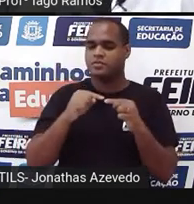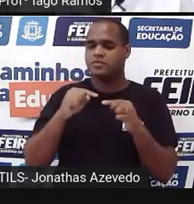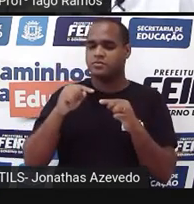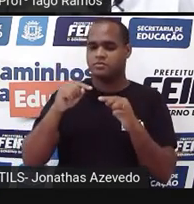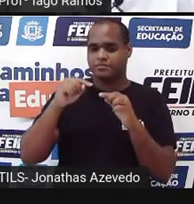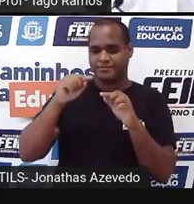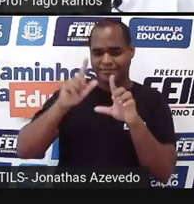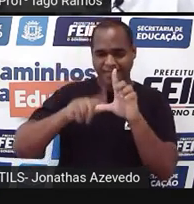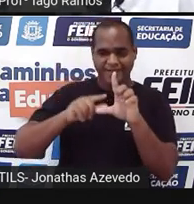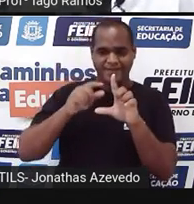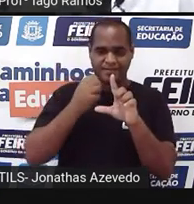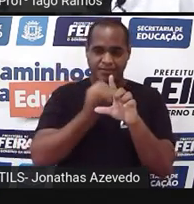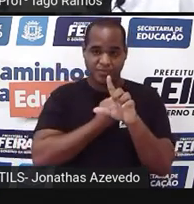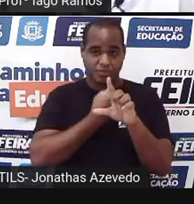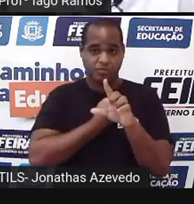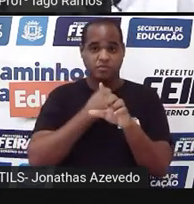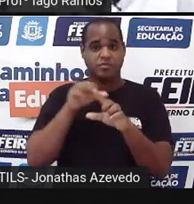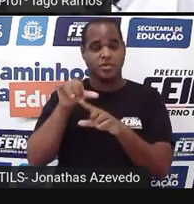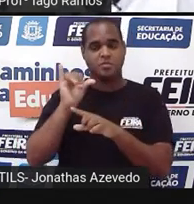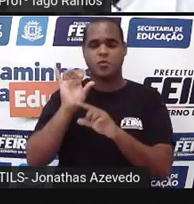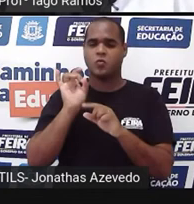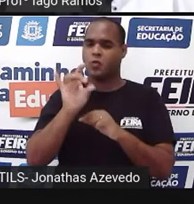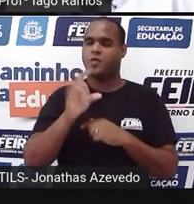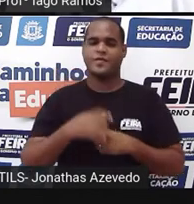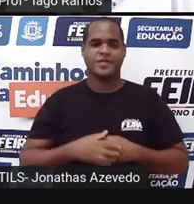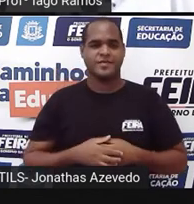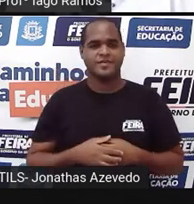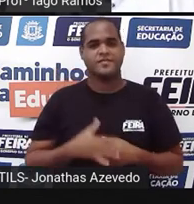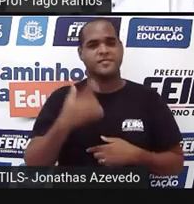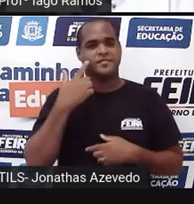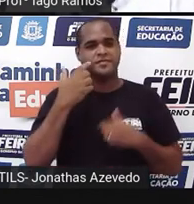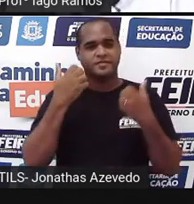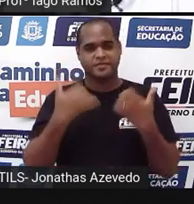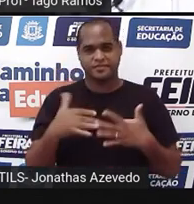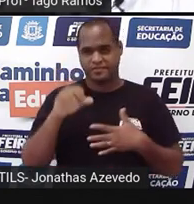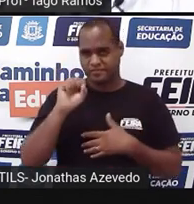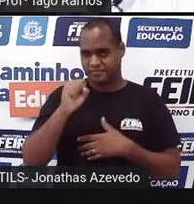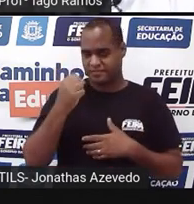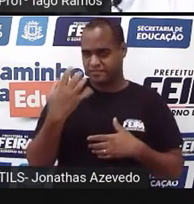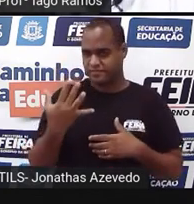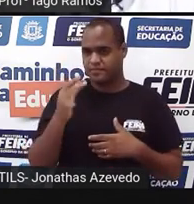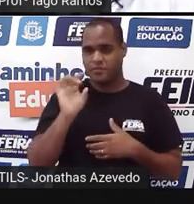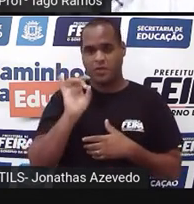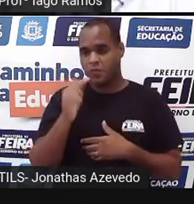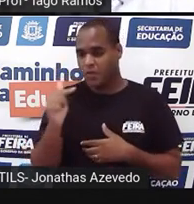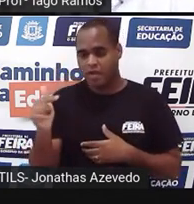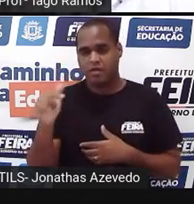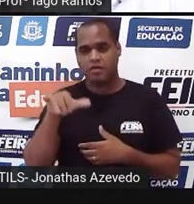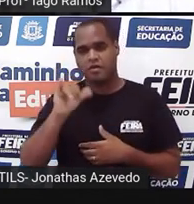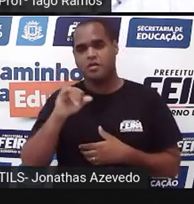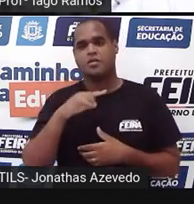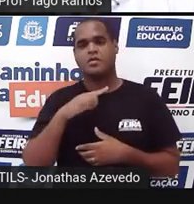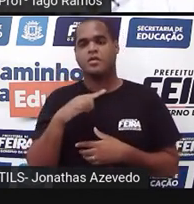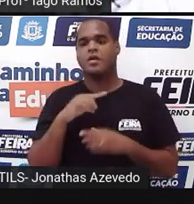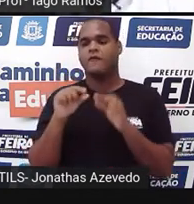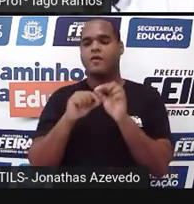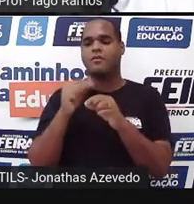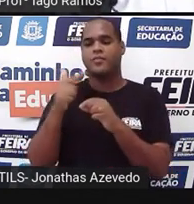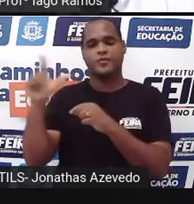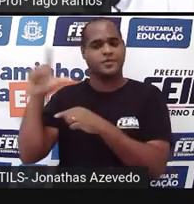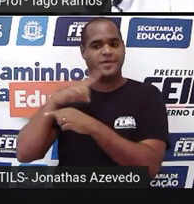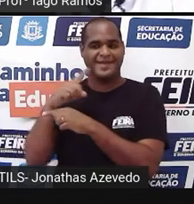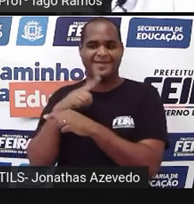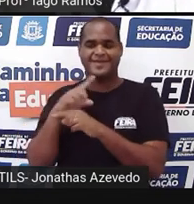porque agora só tem incógnita Y veja só esse 84 não tem um Y eu vou jogar lá pro outro